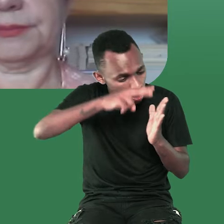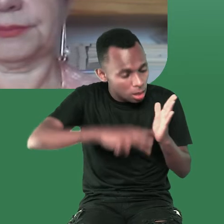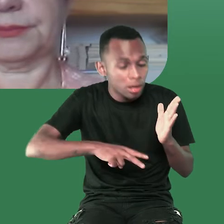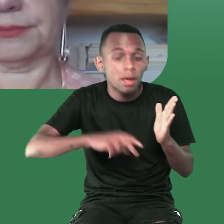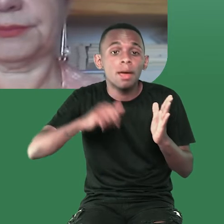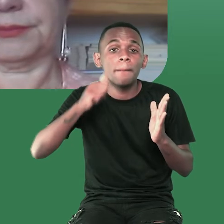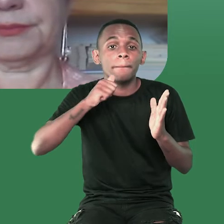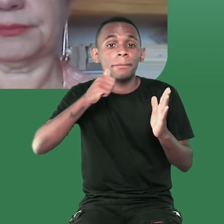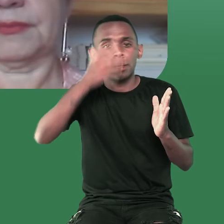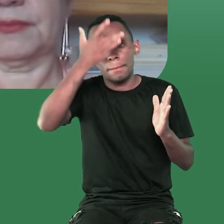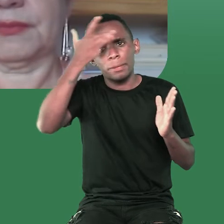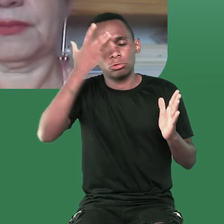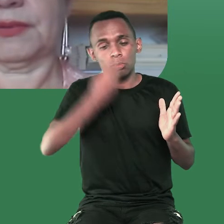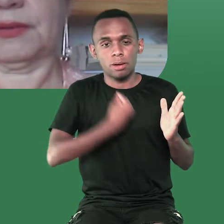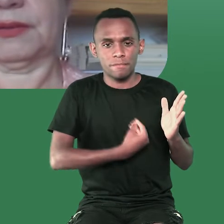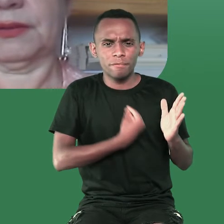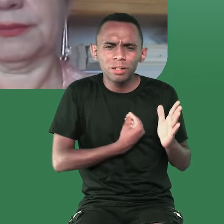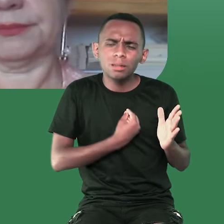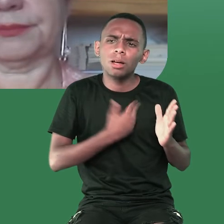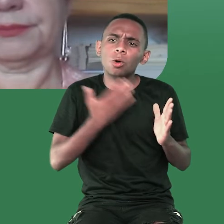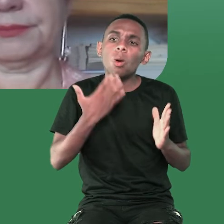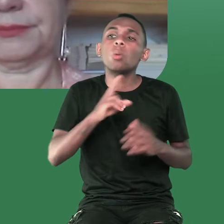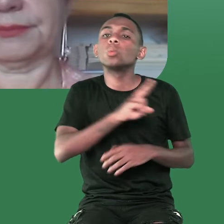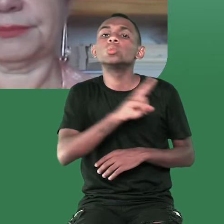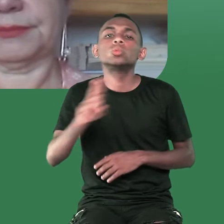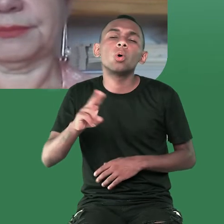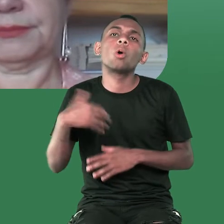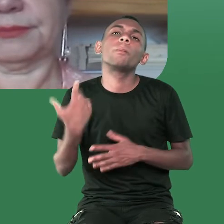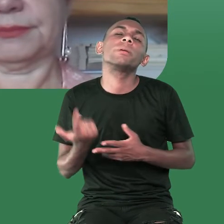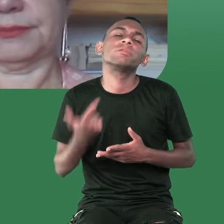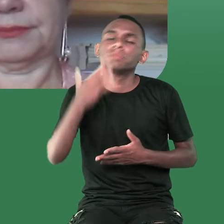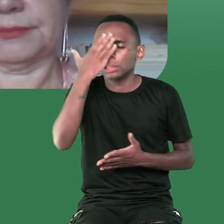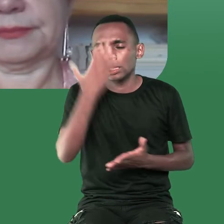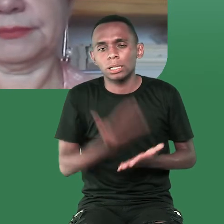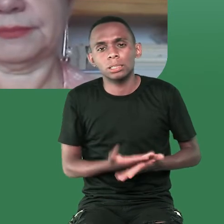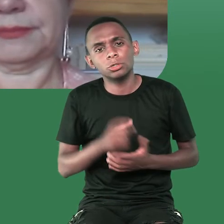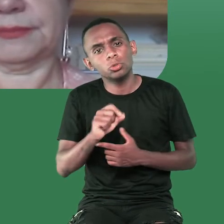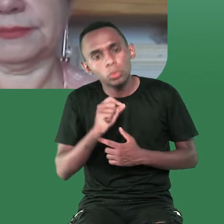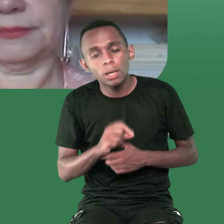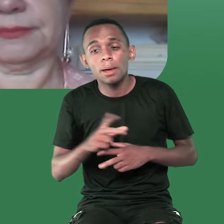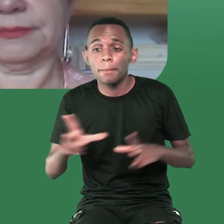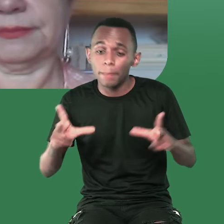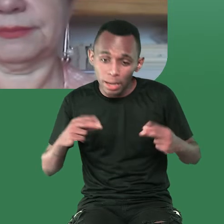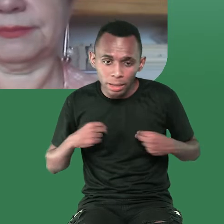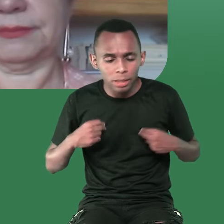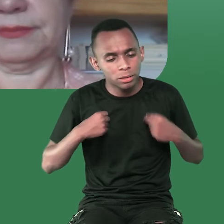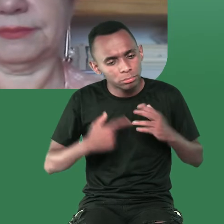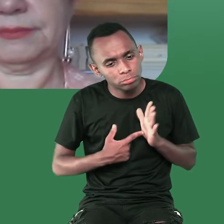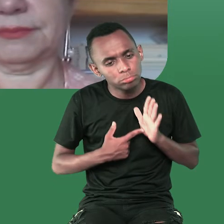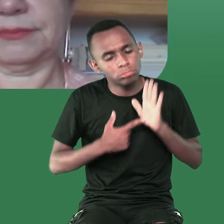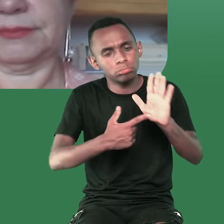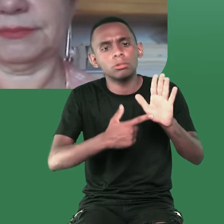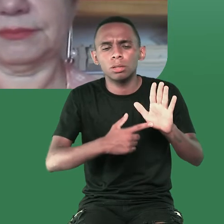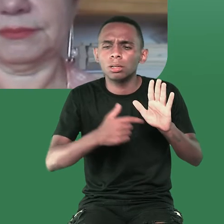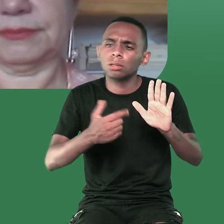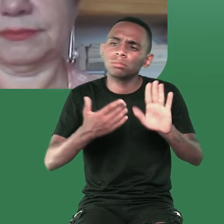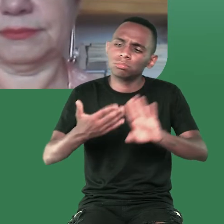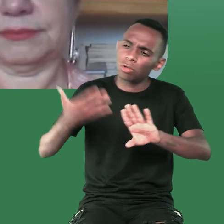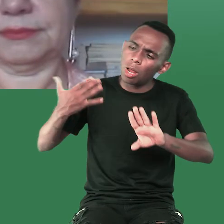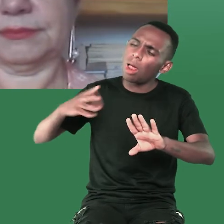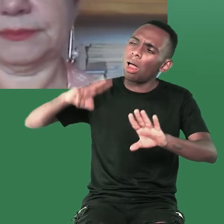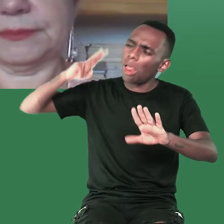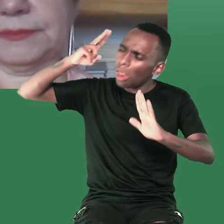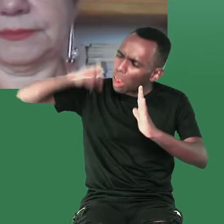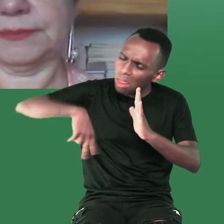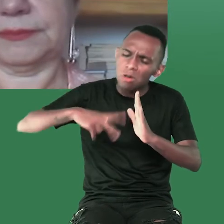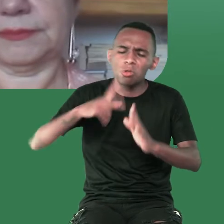autoras vivas. Quais nomes você acha que estão, que merecem mais destaque, que você leu recentemente e falou,